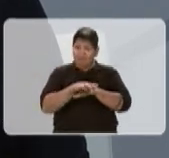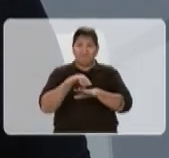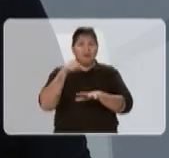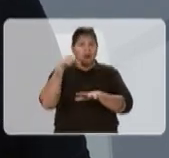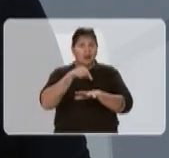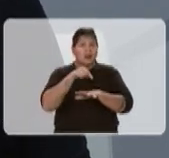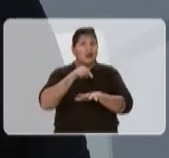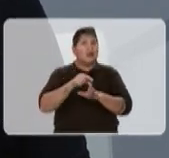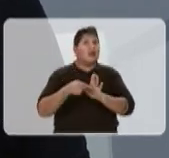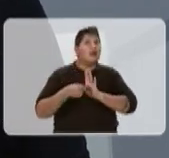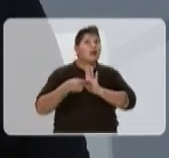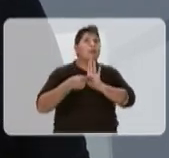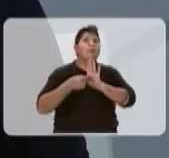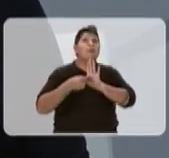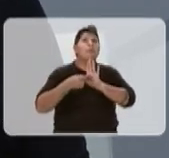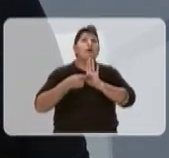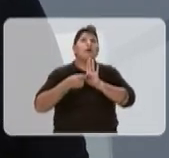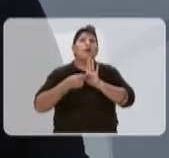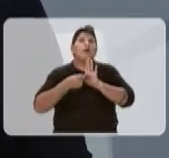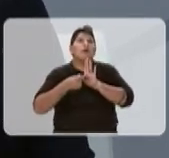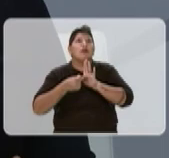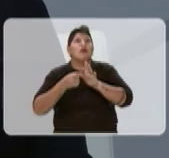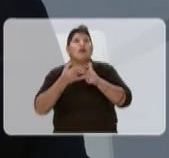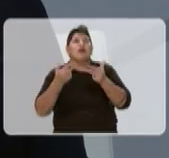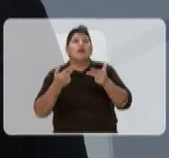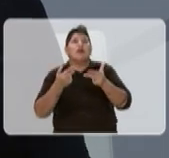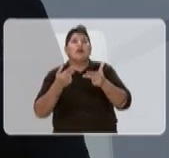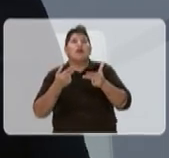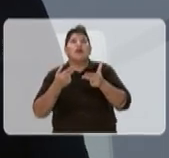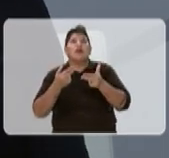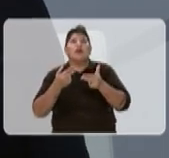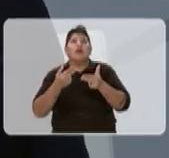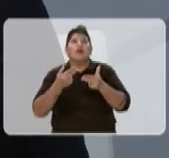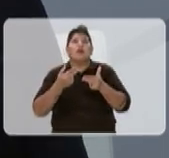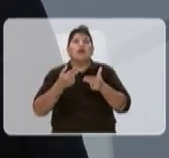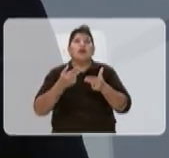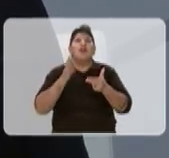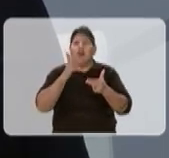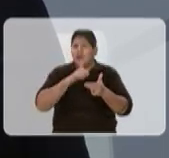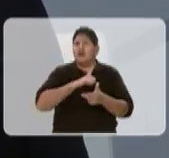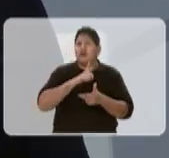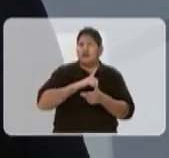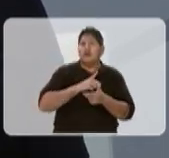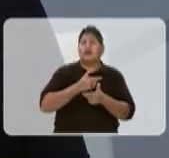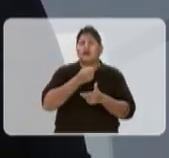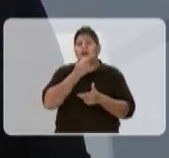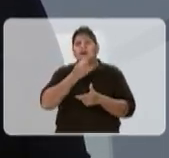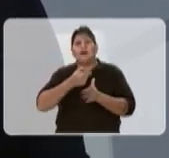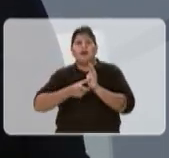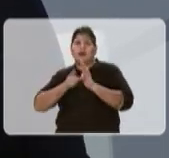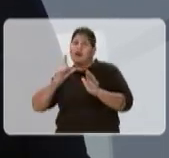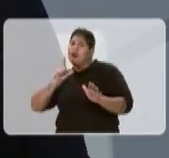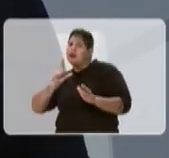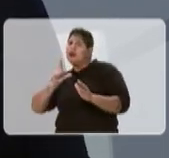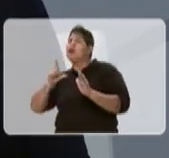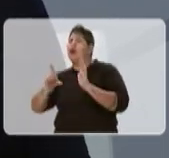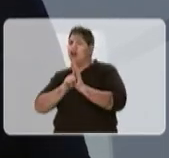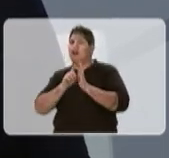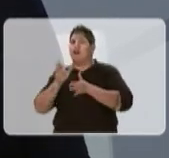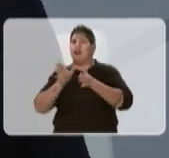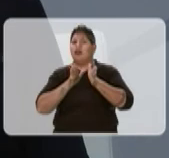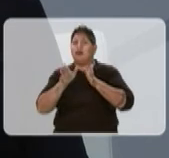Inclusão, ela traz uma abordagem, não que nós já não a tivéssemos antes nas nossas leis